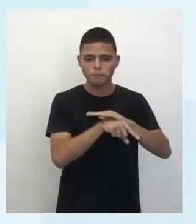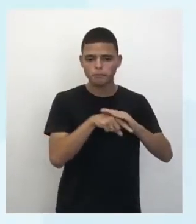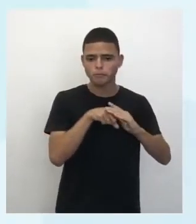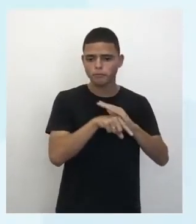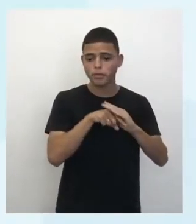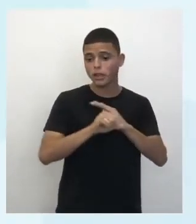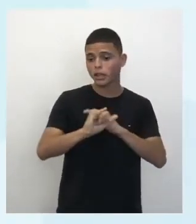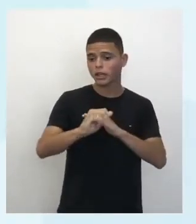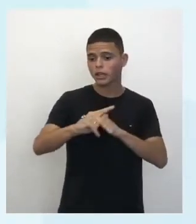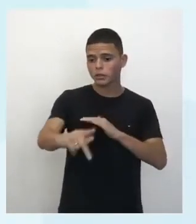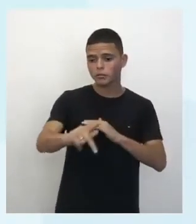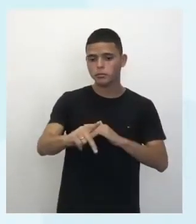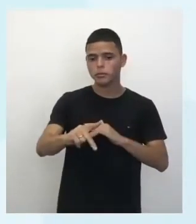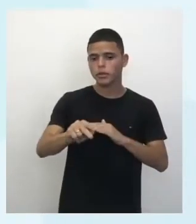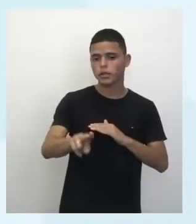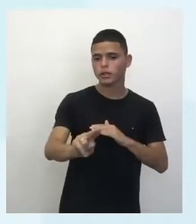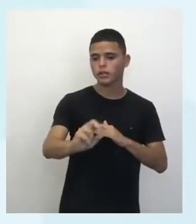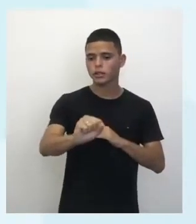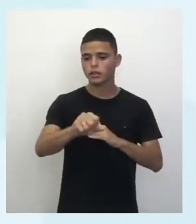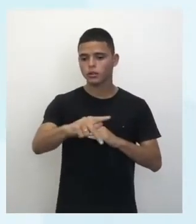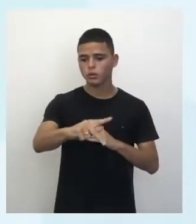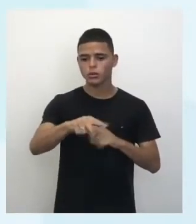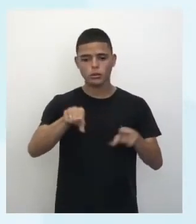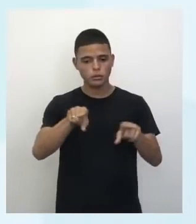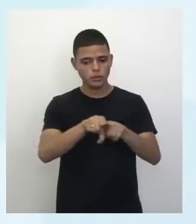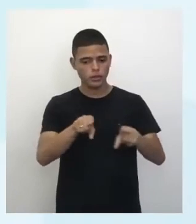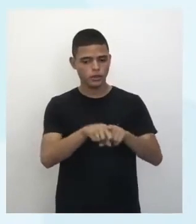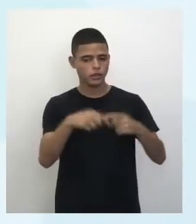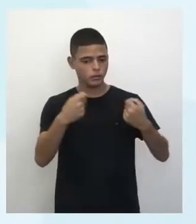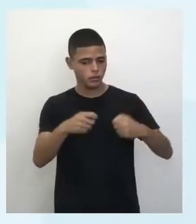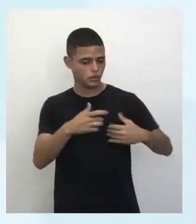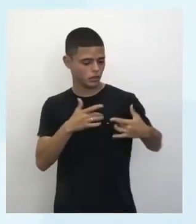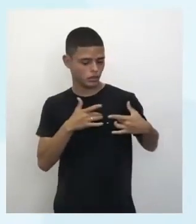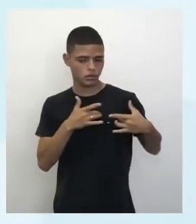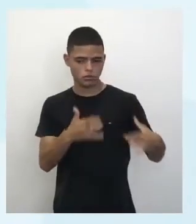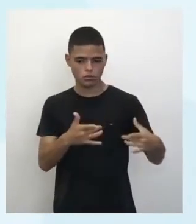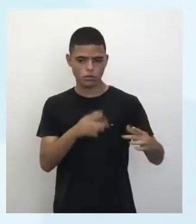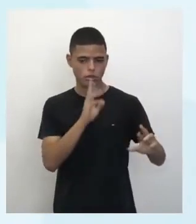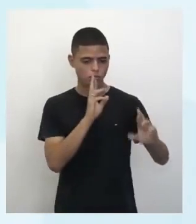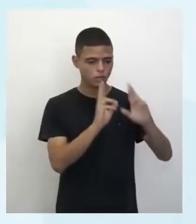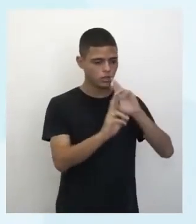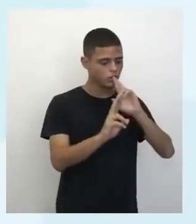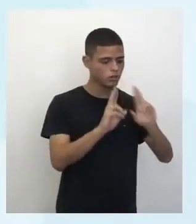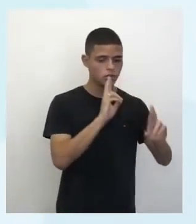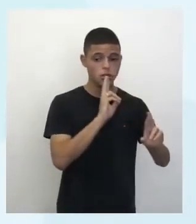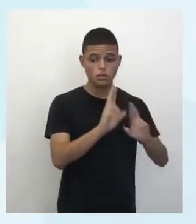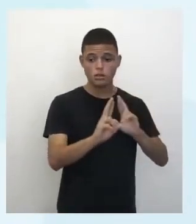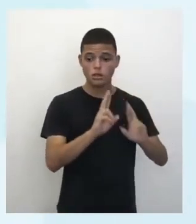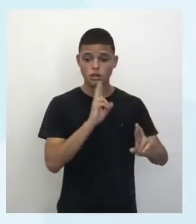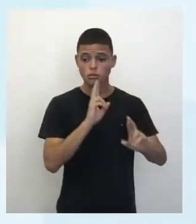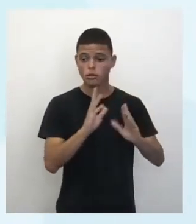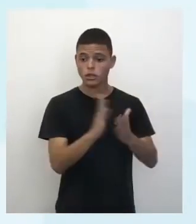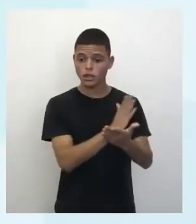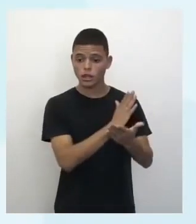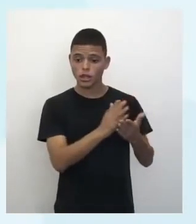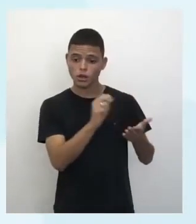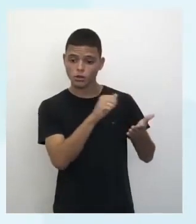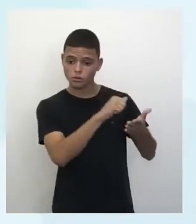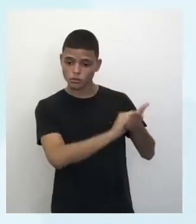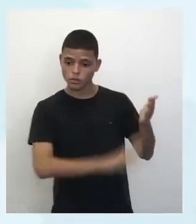Psicologia, IP, da USP, precisa de voluntários para responder questionário online. Editorias, voluntário para